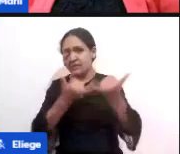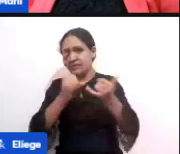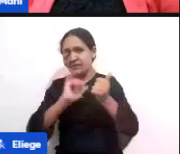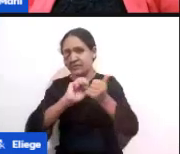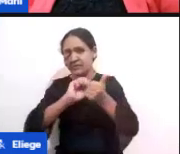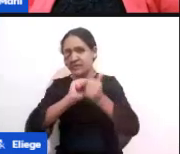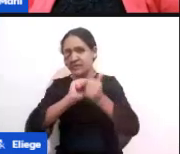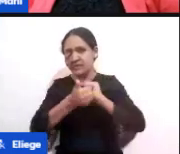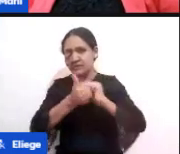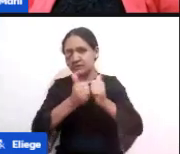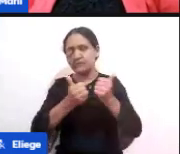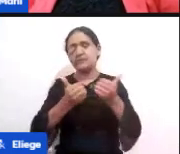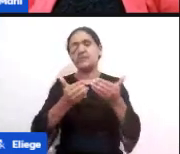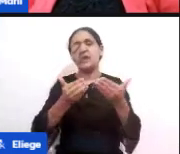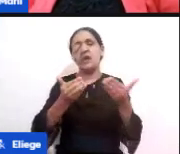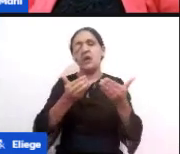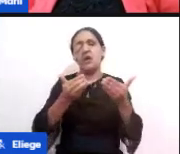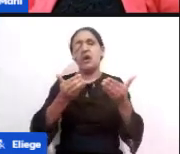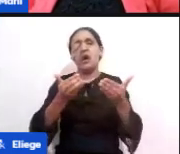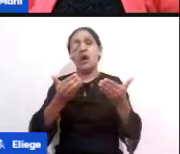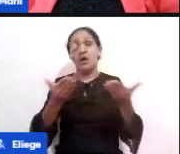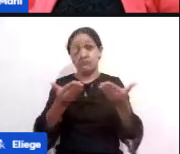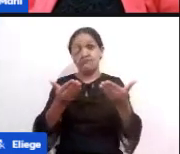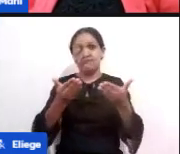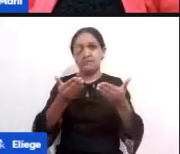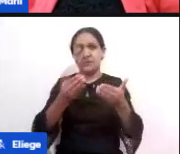Neste momento em que nós estamos